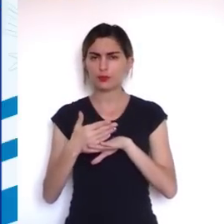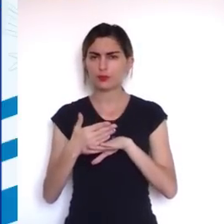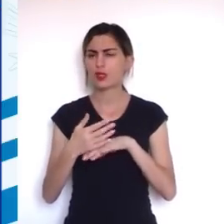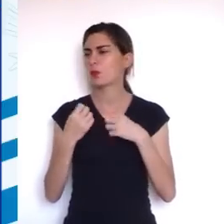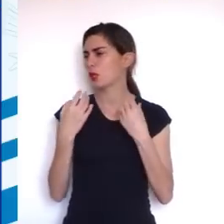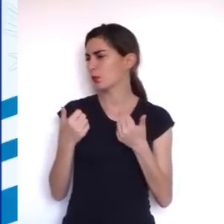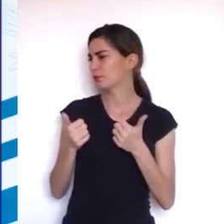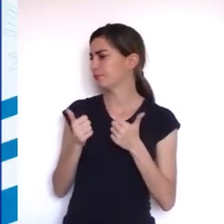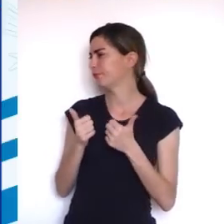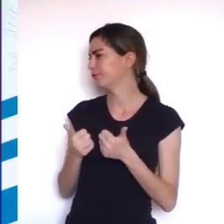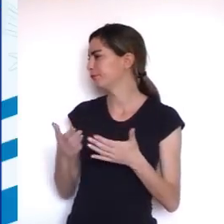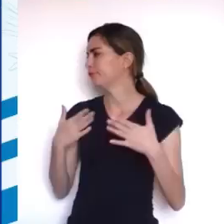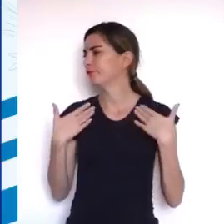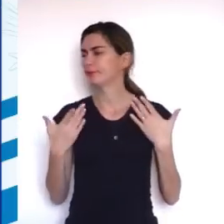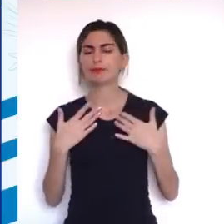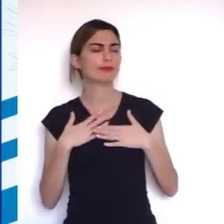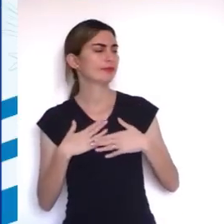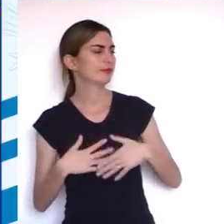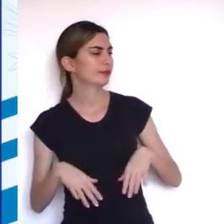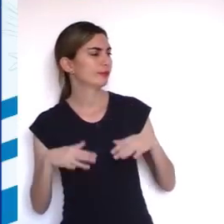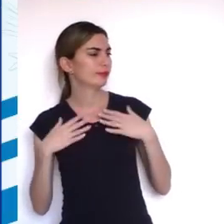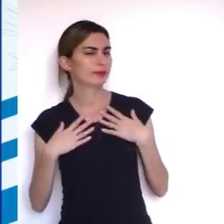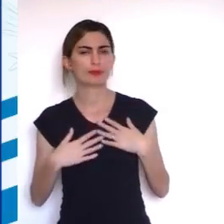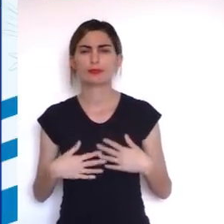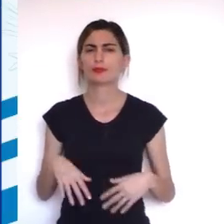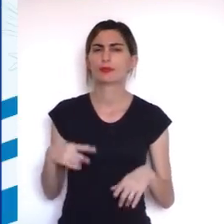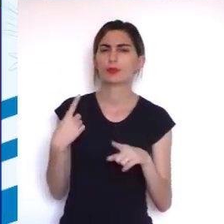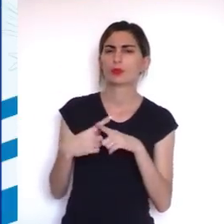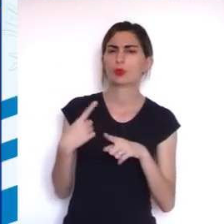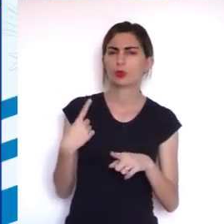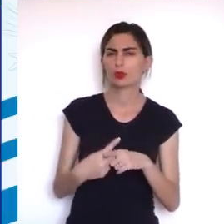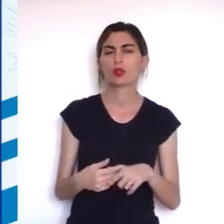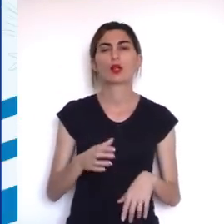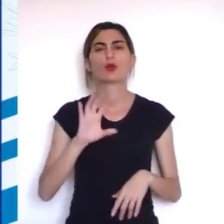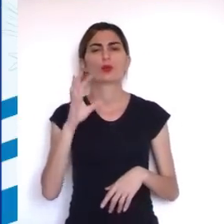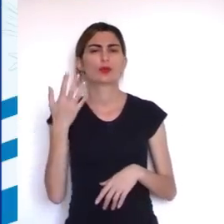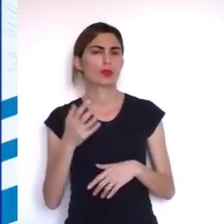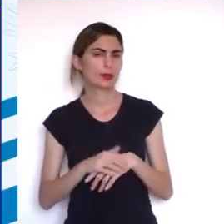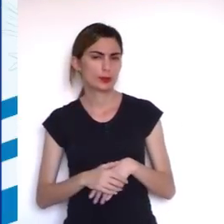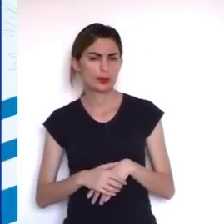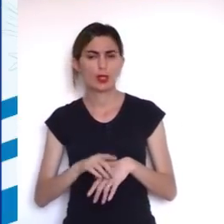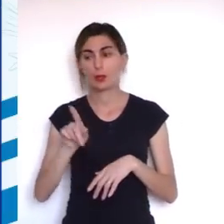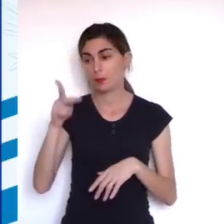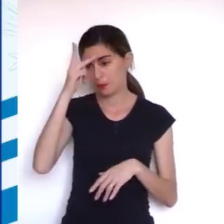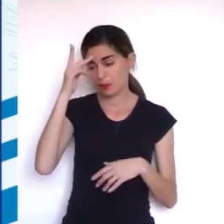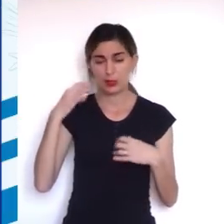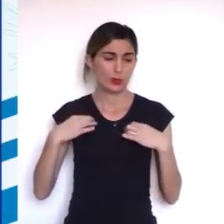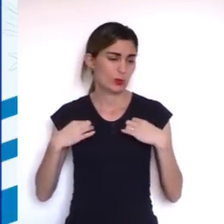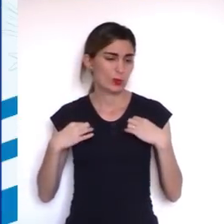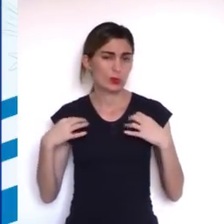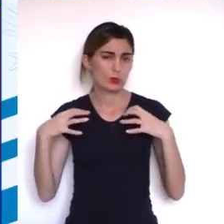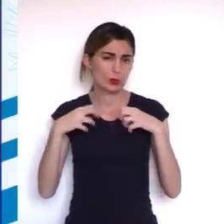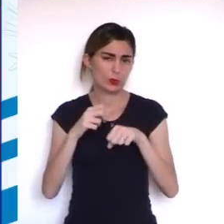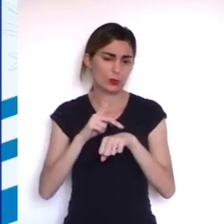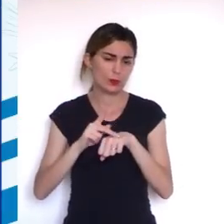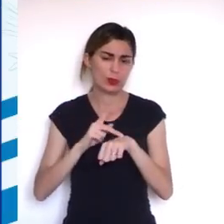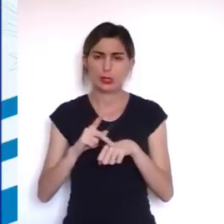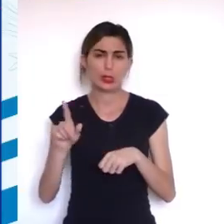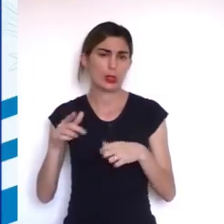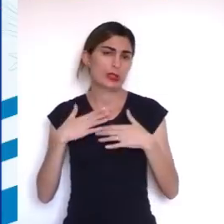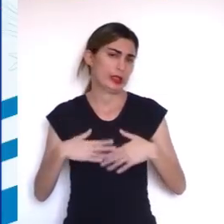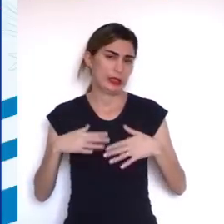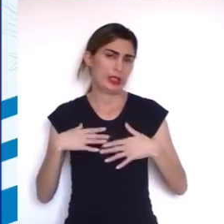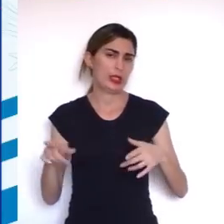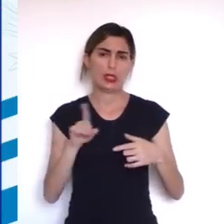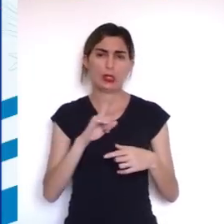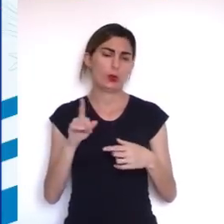ela está super de boa, está bem tranquila, né? Por que isso está acontecendo? E a pessoa que está com a camisa escura, ela não